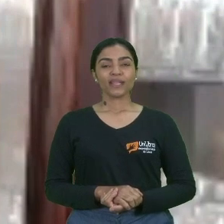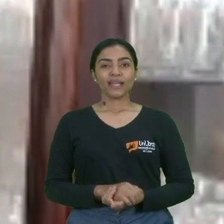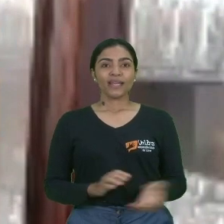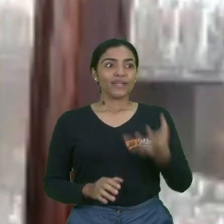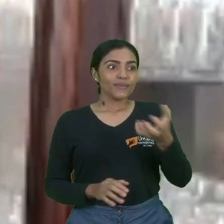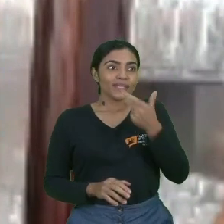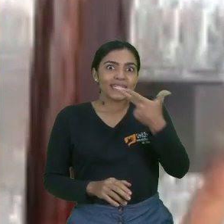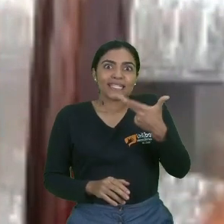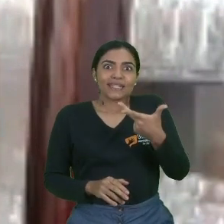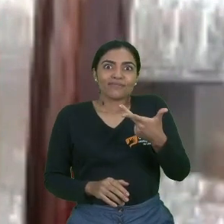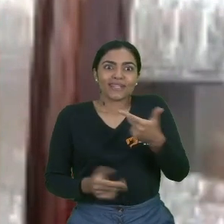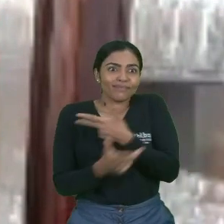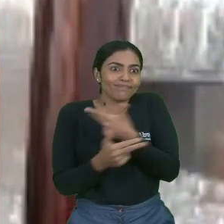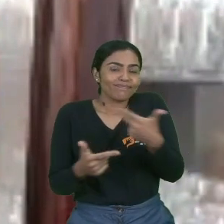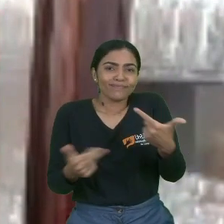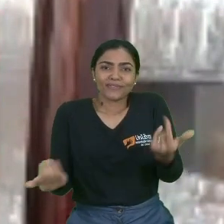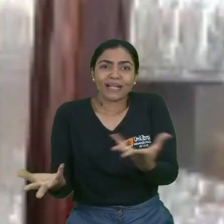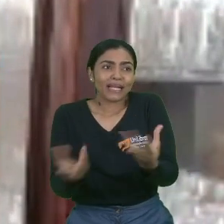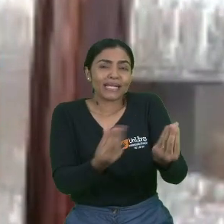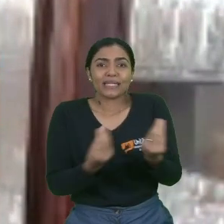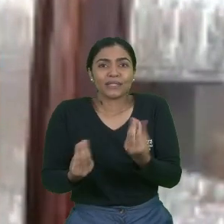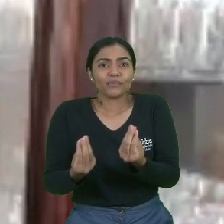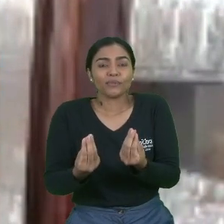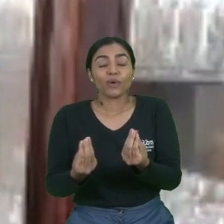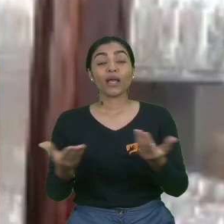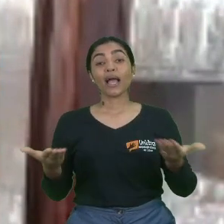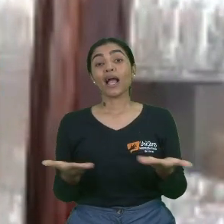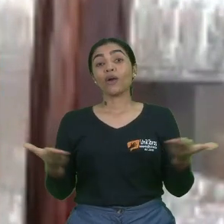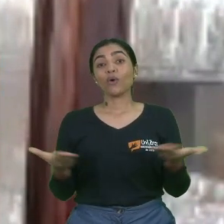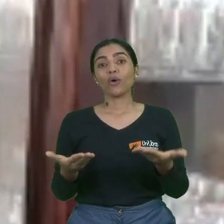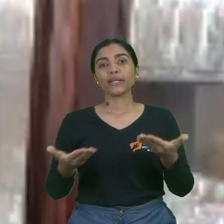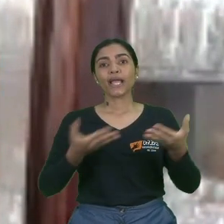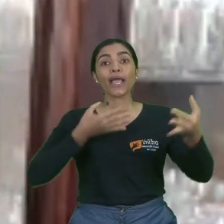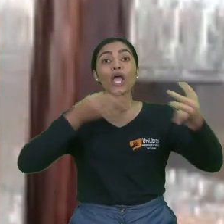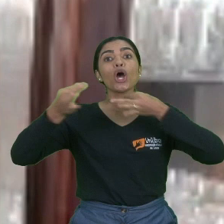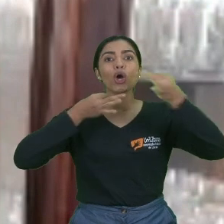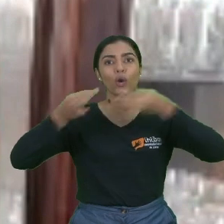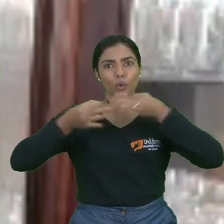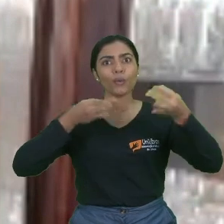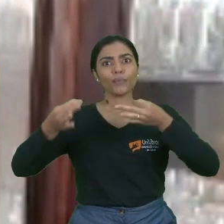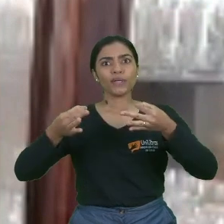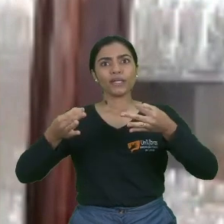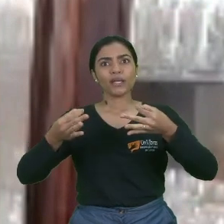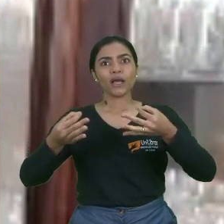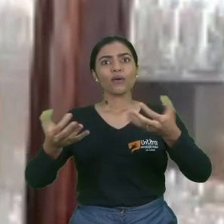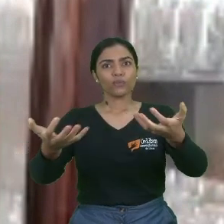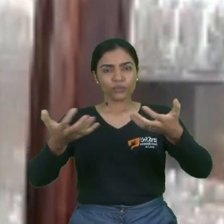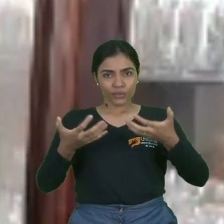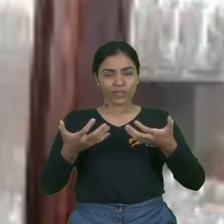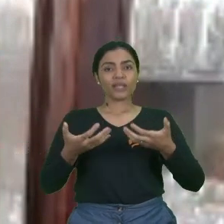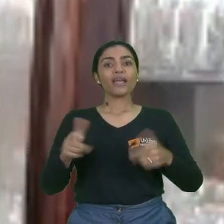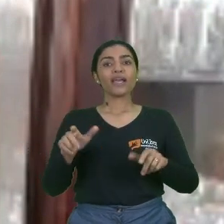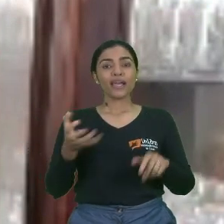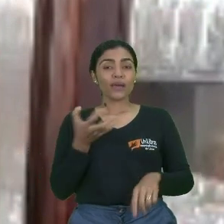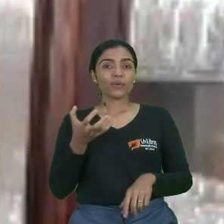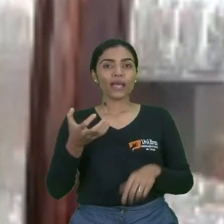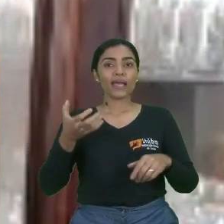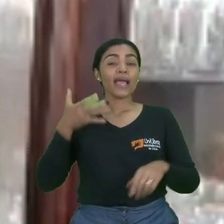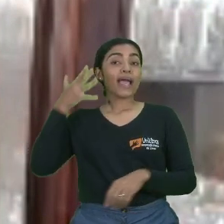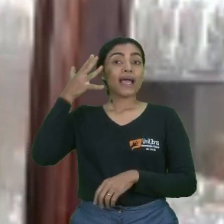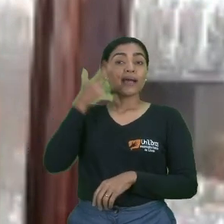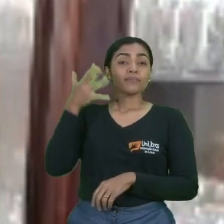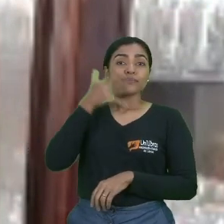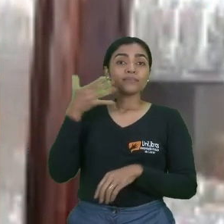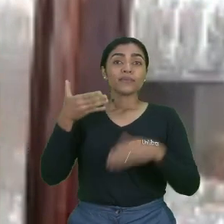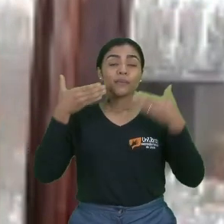que eu queria Então agora eu adoraria receber opiniões eu tenho feito algumas apresentações e não recebo o filho